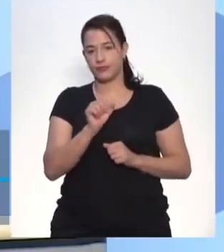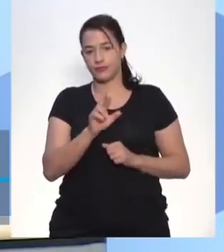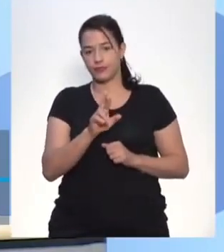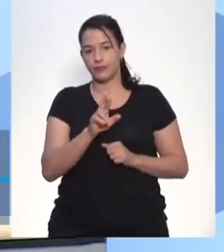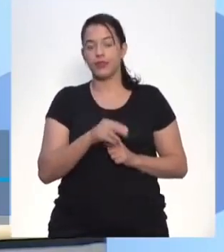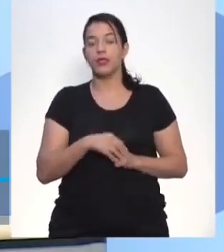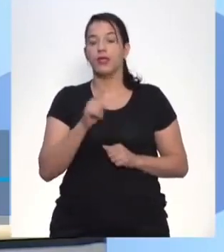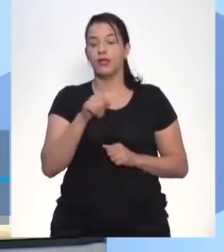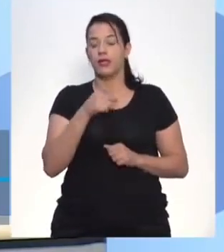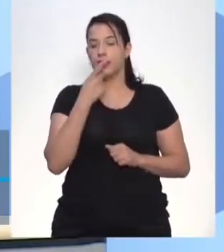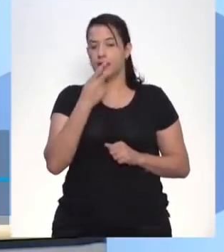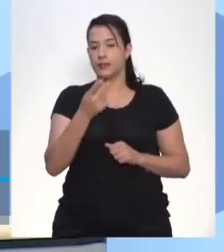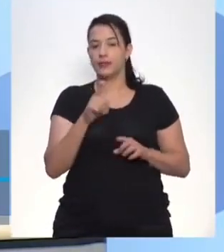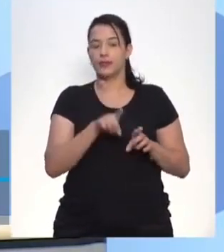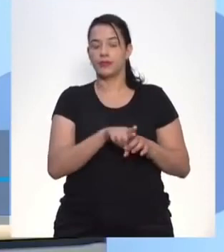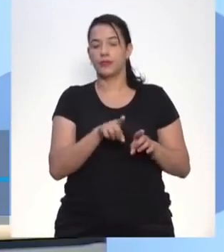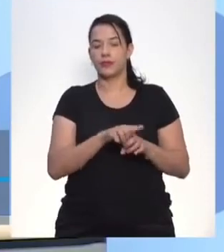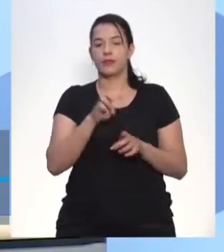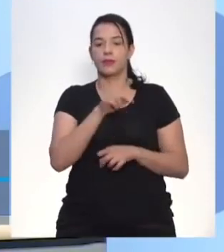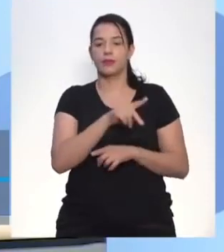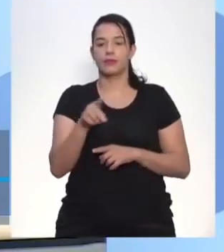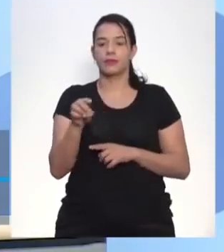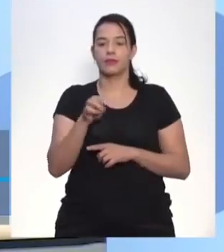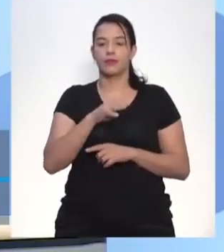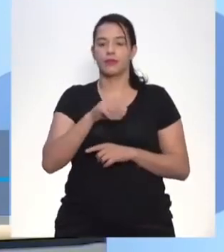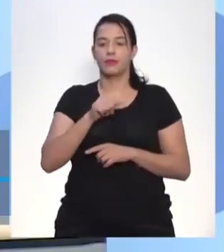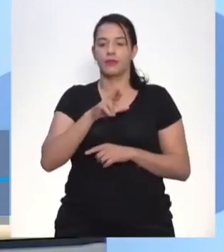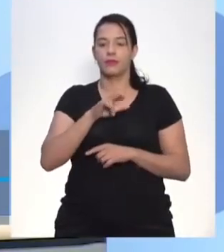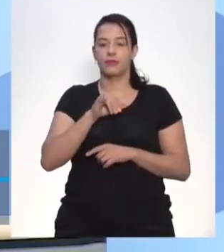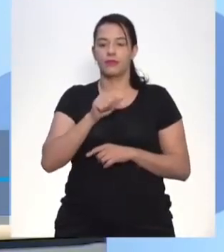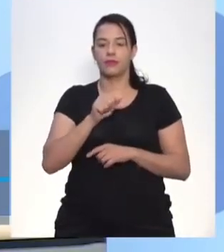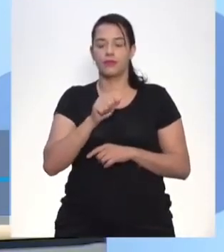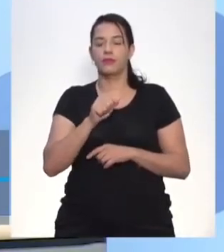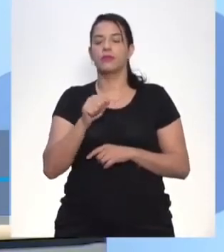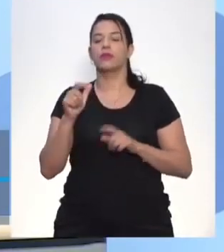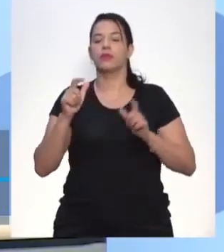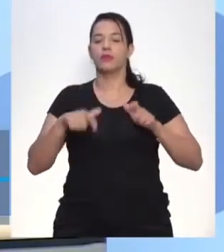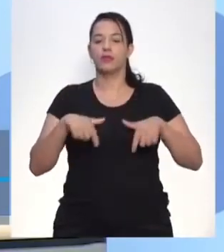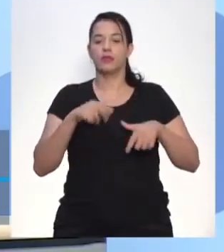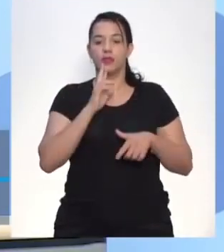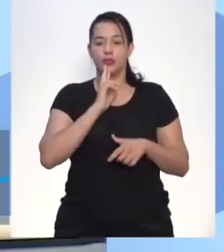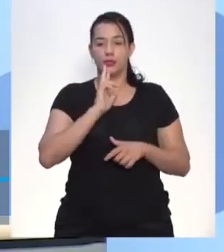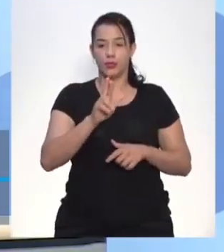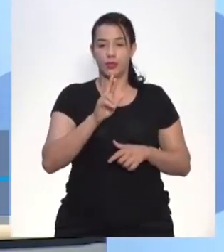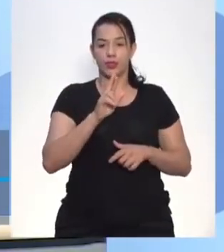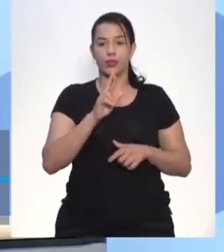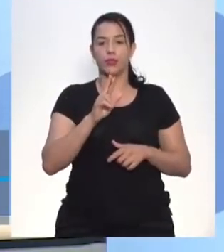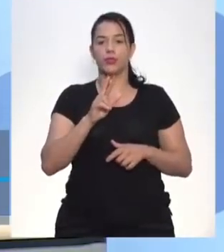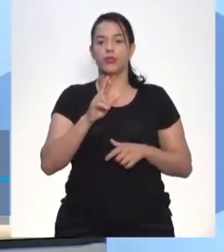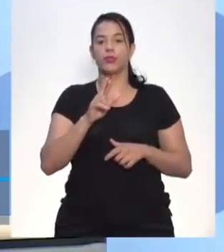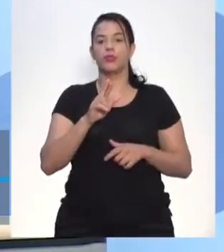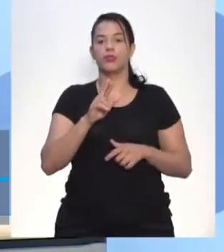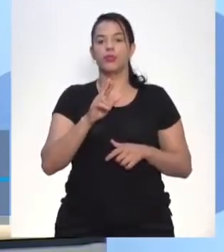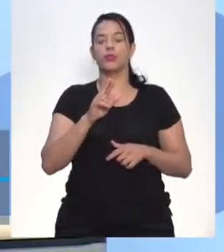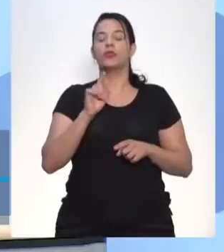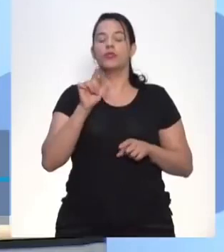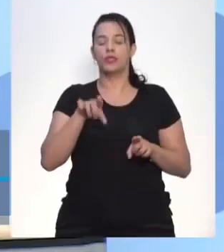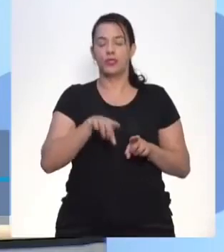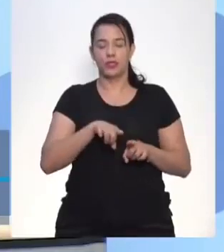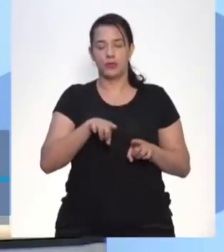Carmo Trindade do Nascimento, da Escola Estadual Professor Marcelo Tadeu, OCC Marques, também diz que